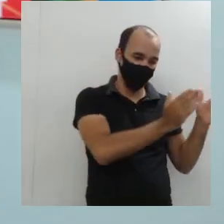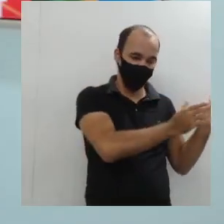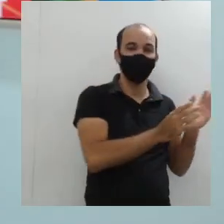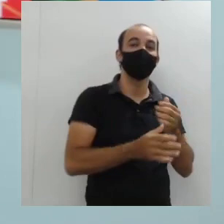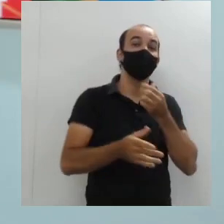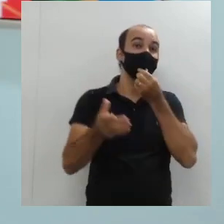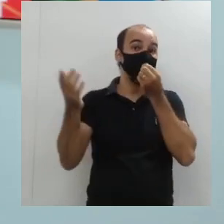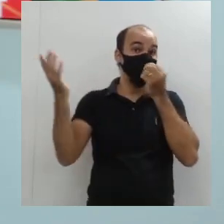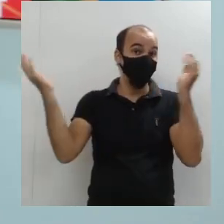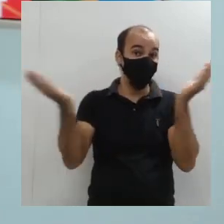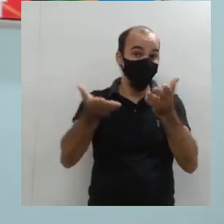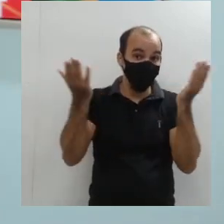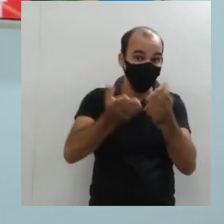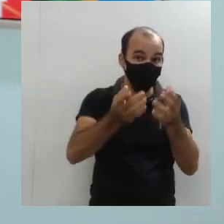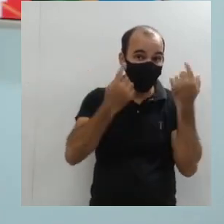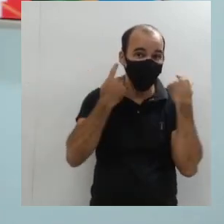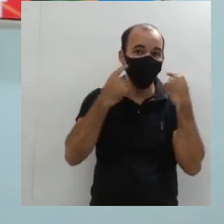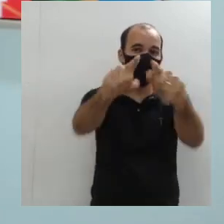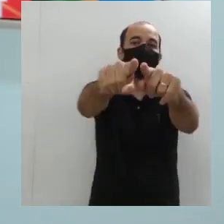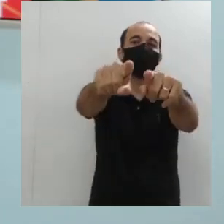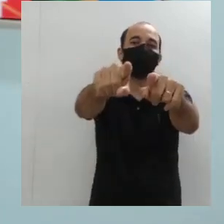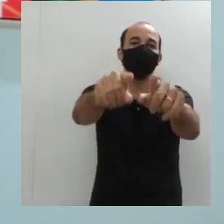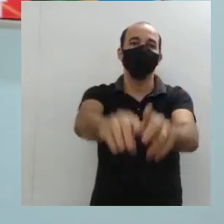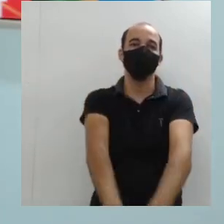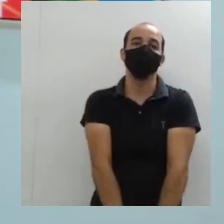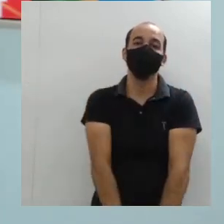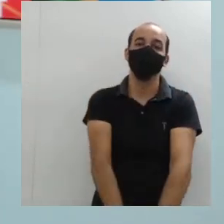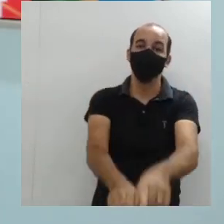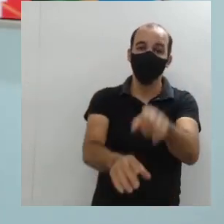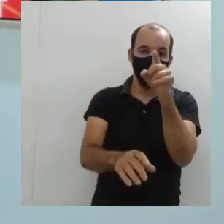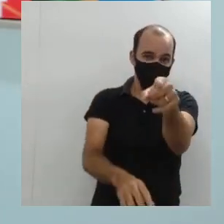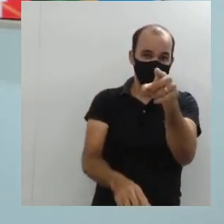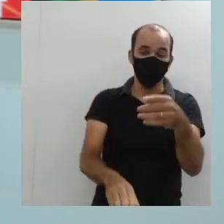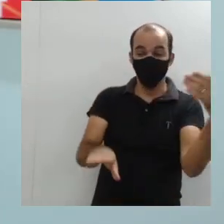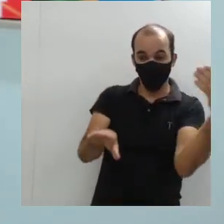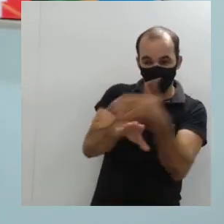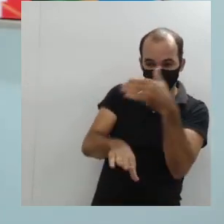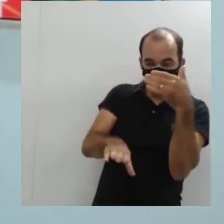desafio? Você vai entrar lá no Instagram,